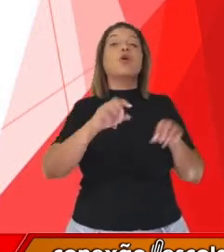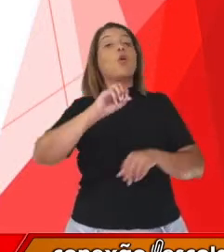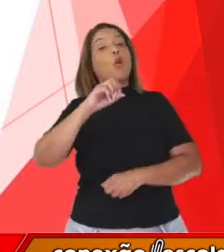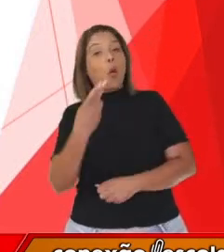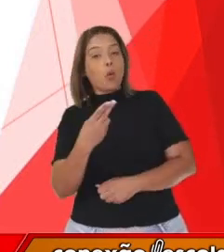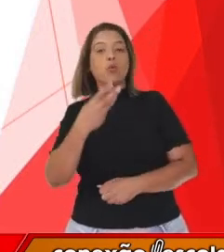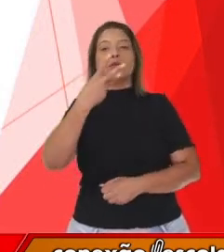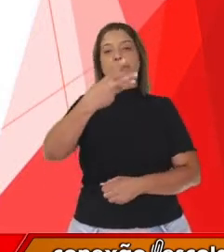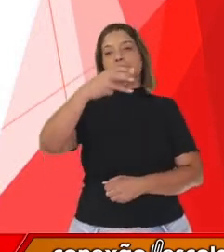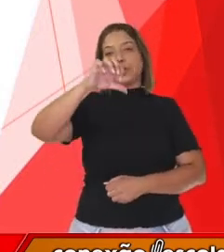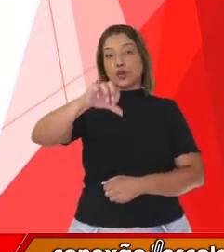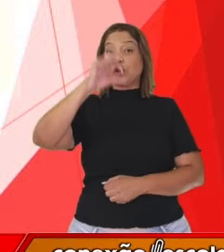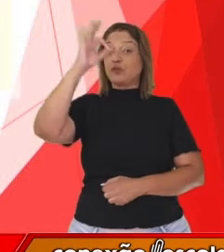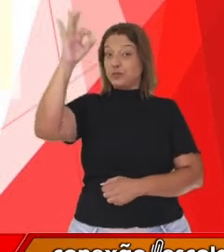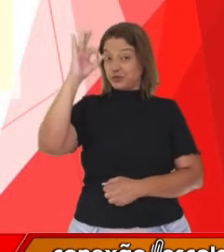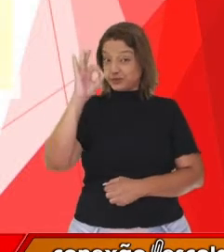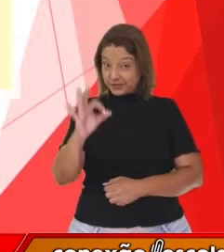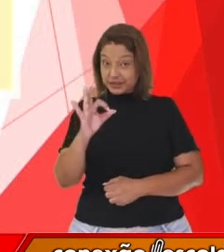ainda